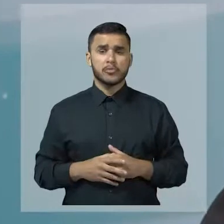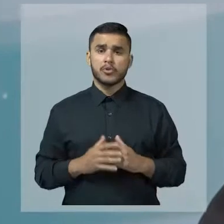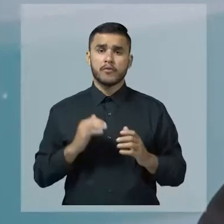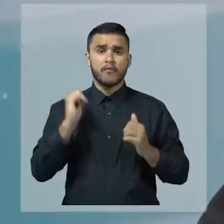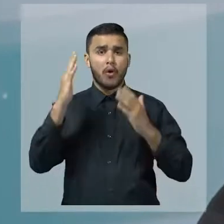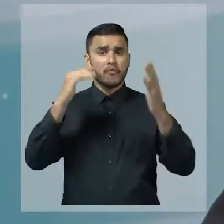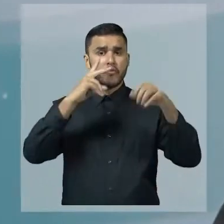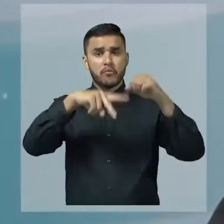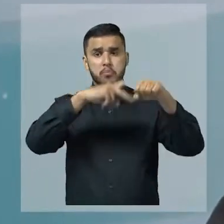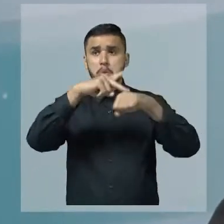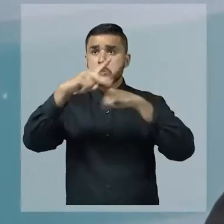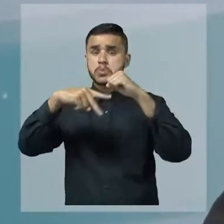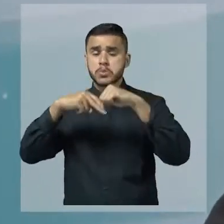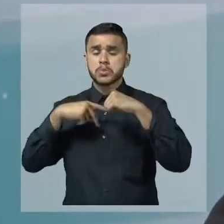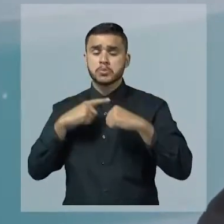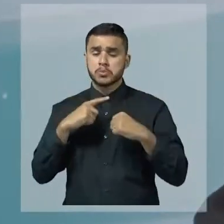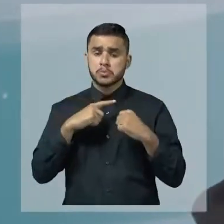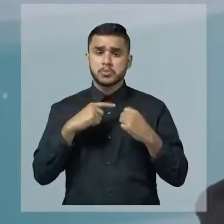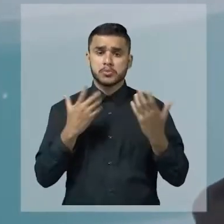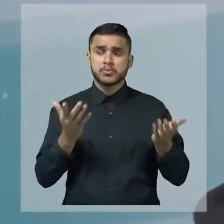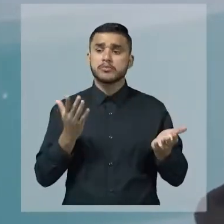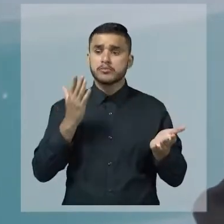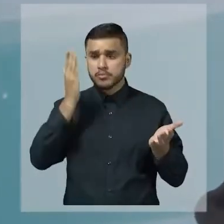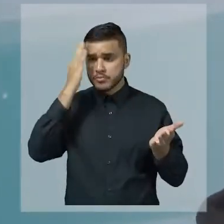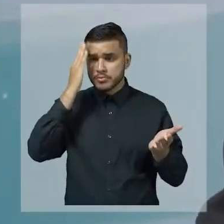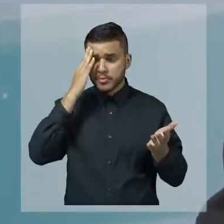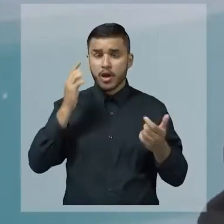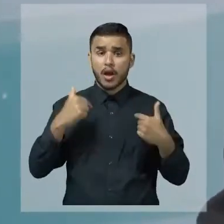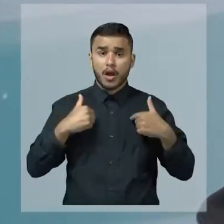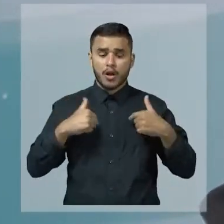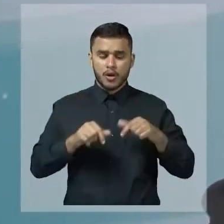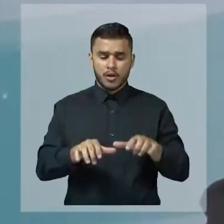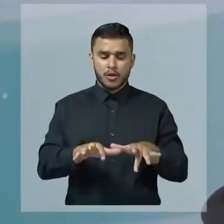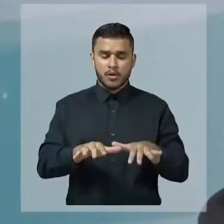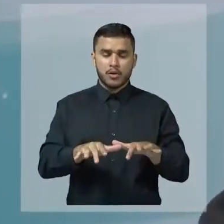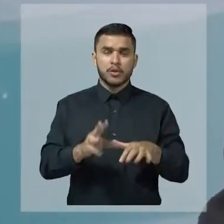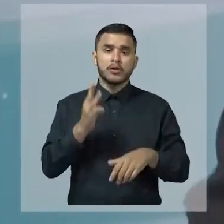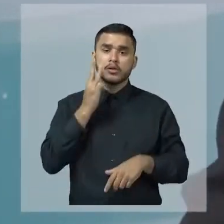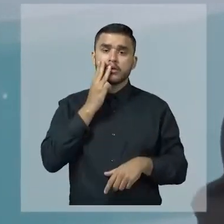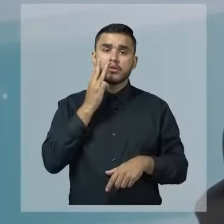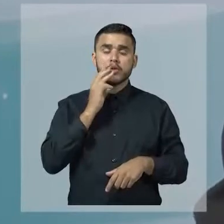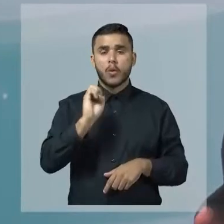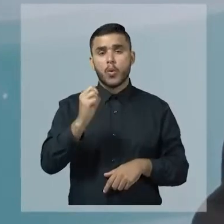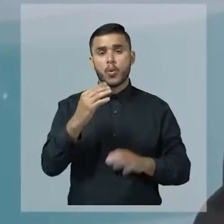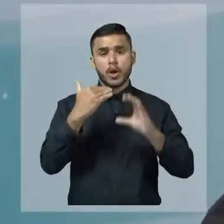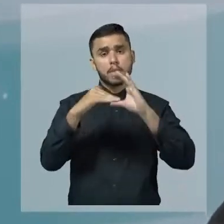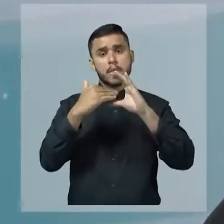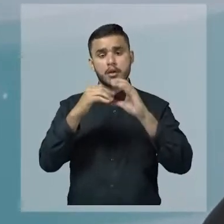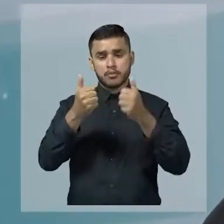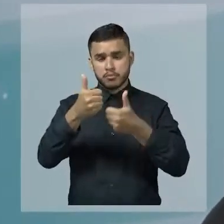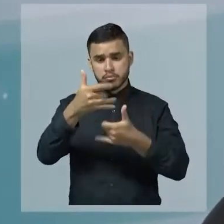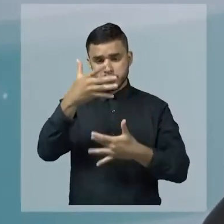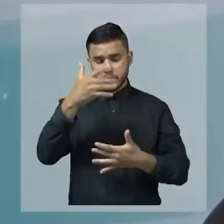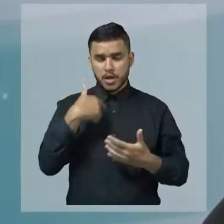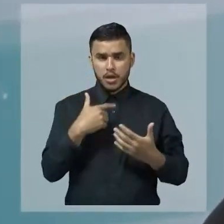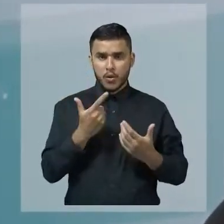sei. Eu só uso o computador para escrever no Word ou ver meus e-mails. Eu não sou